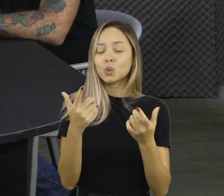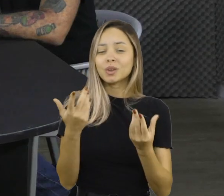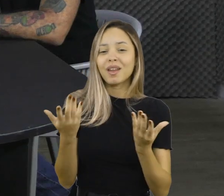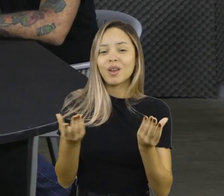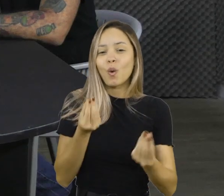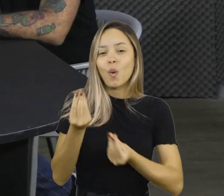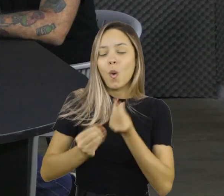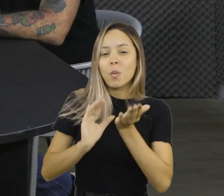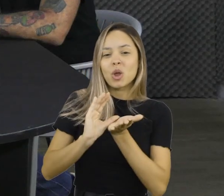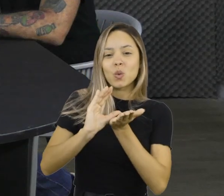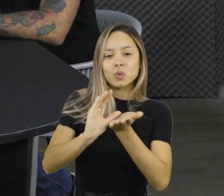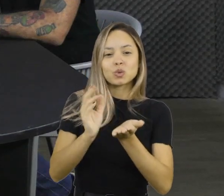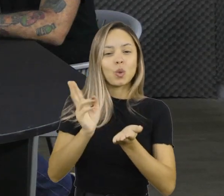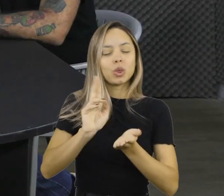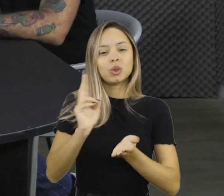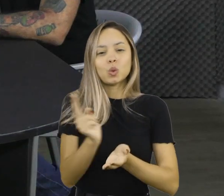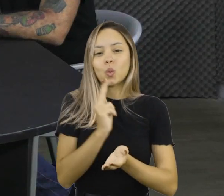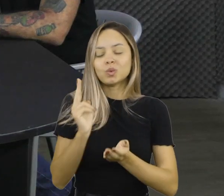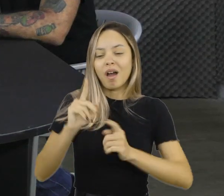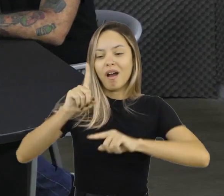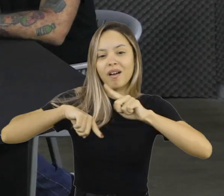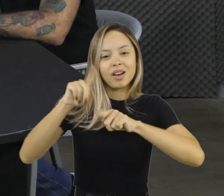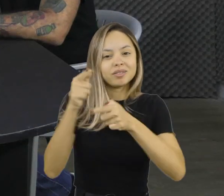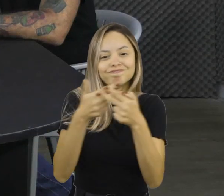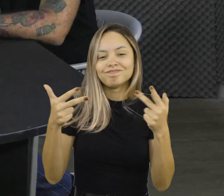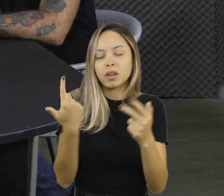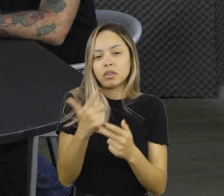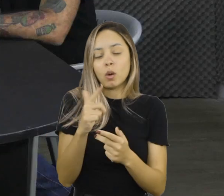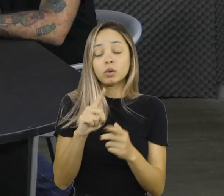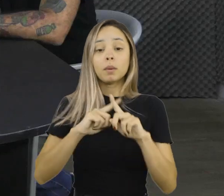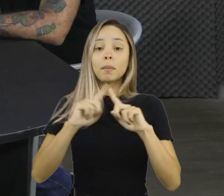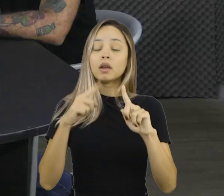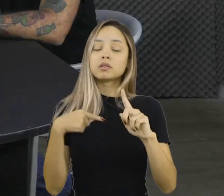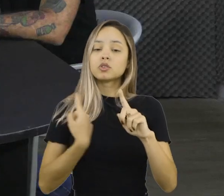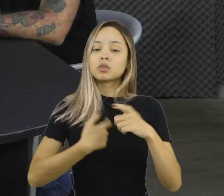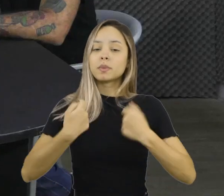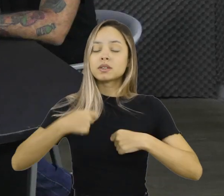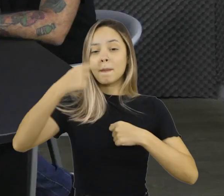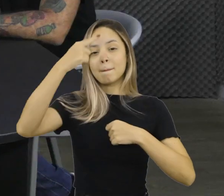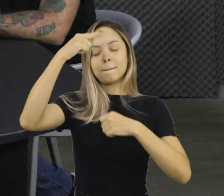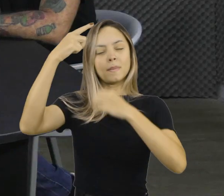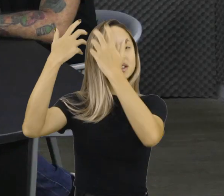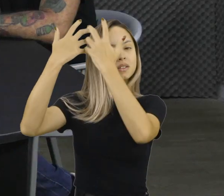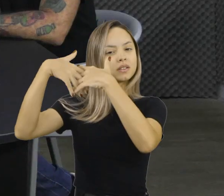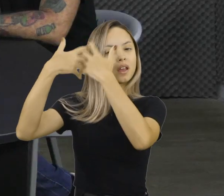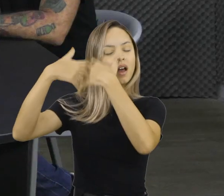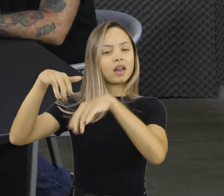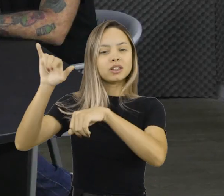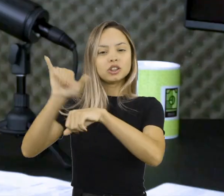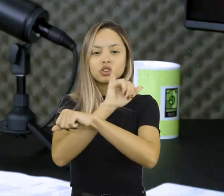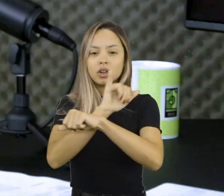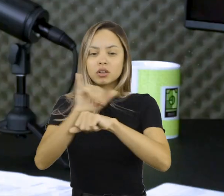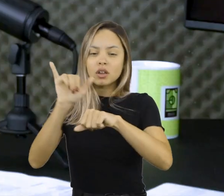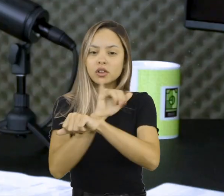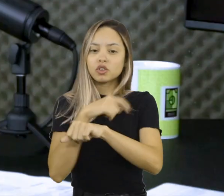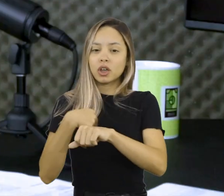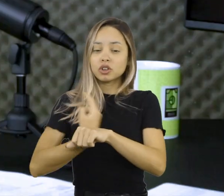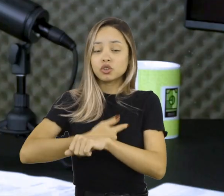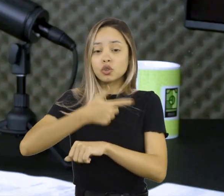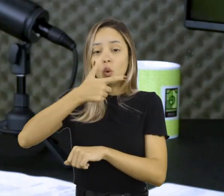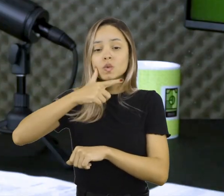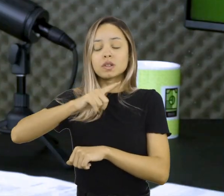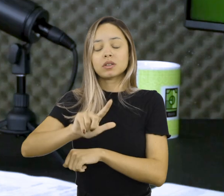recurso que não faz porque não chegou o qu mas a gente precisa pensar em estratégias que a gente pode tão somente